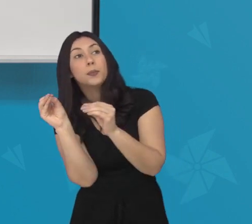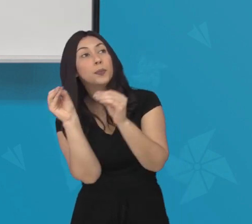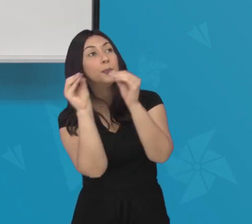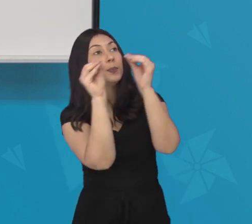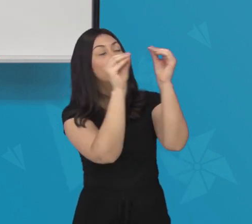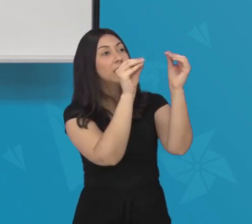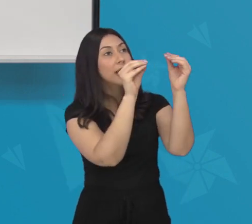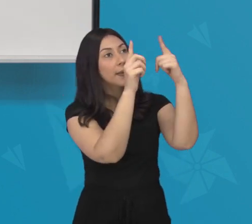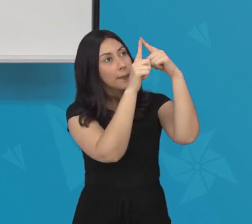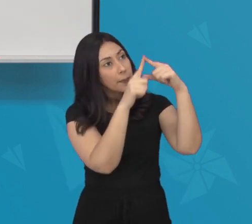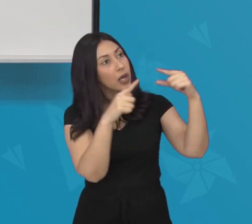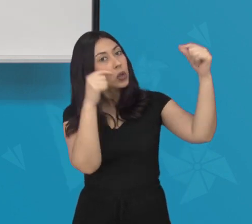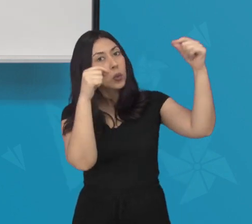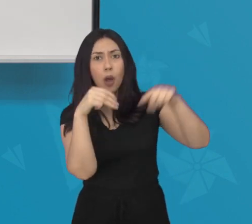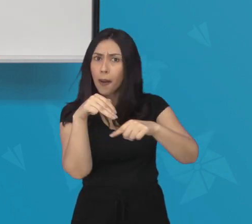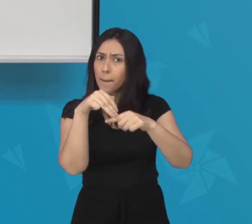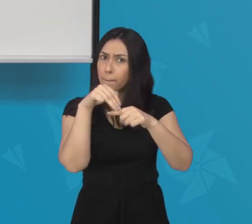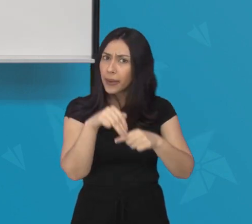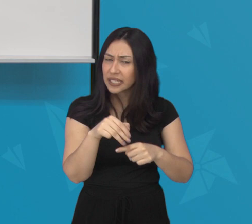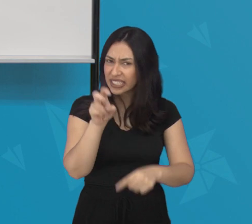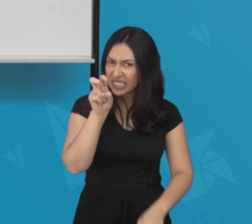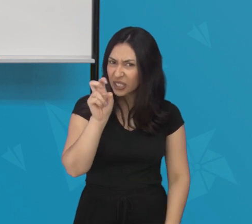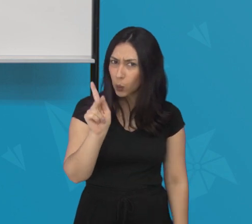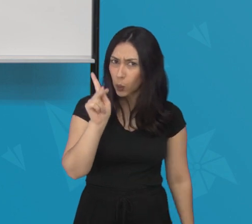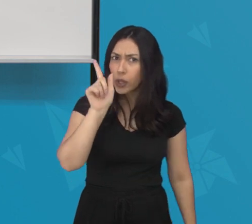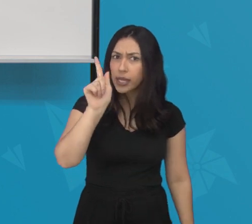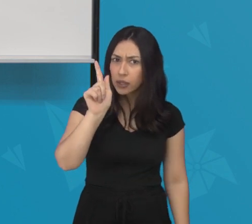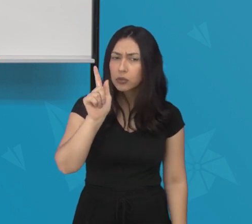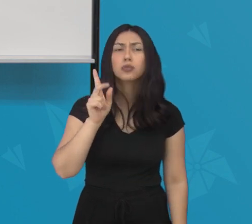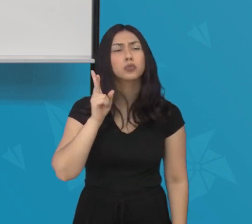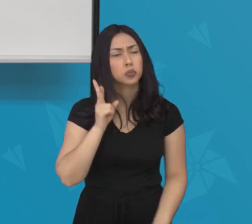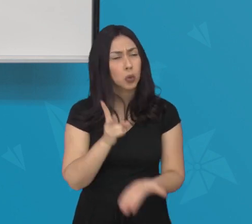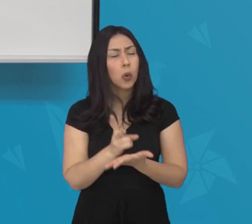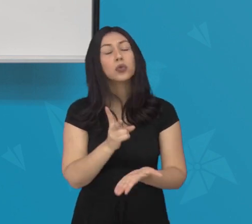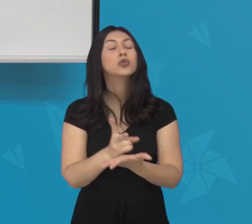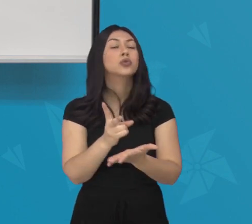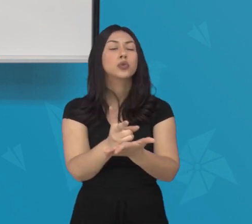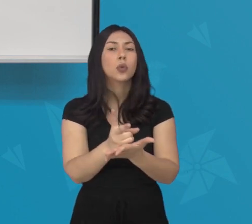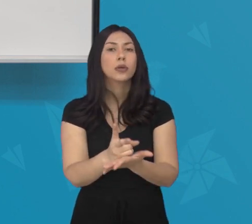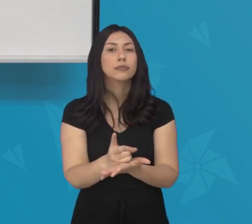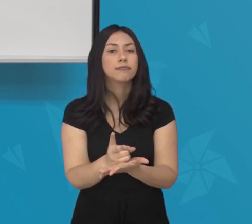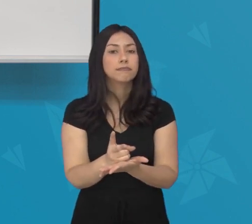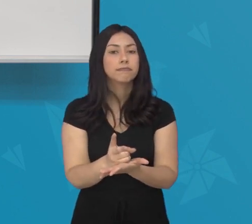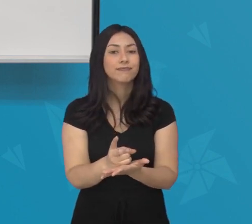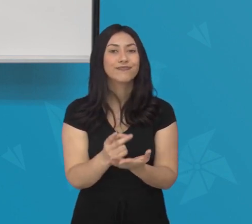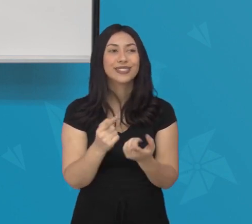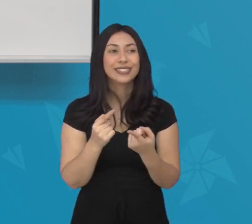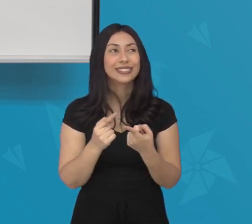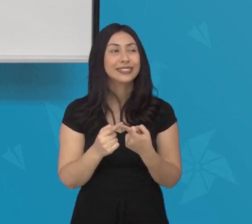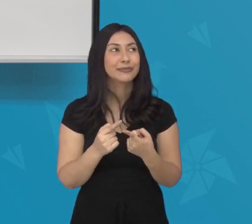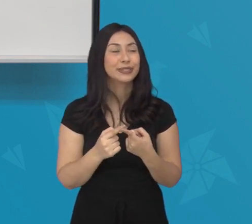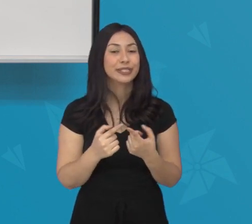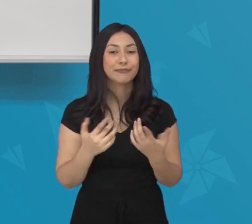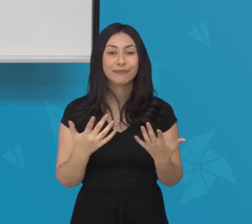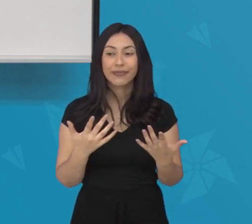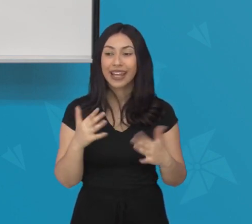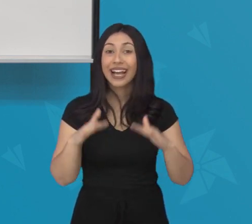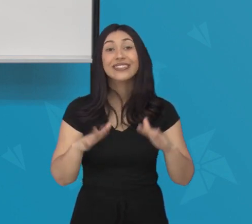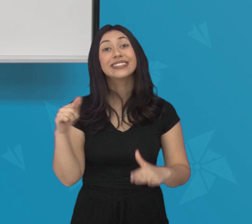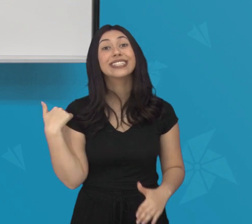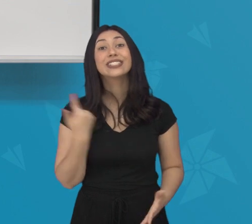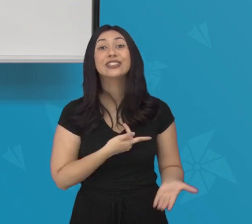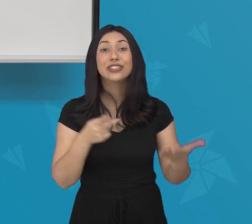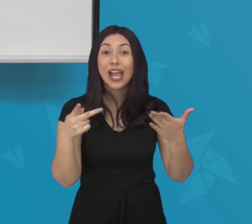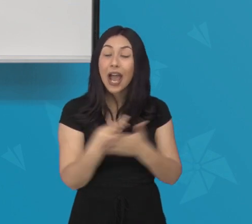diferente, ele continua tendo 5 quilos? Continua tendo 5 quilos. Por que esse raciocínio, às vezes,